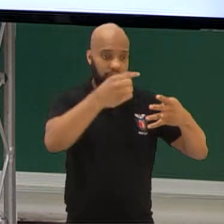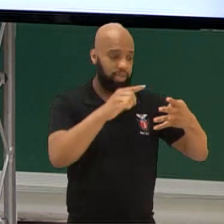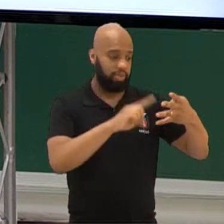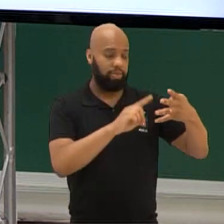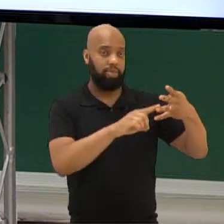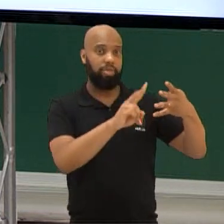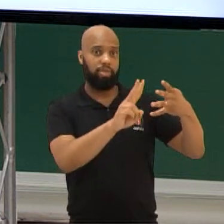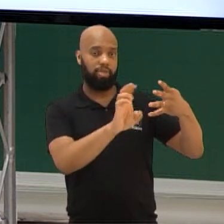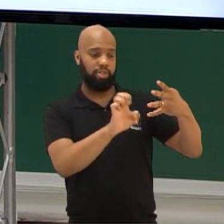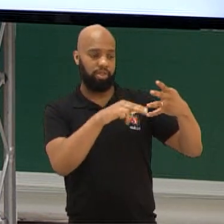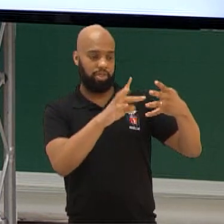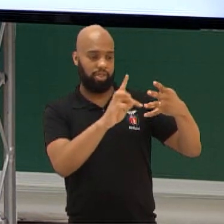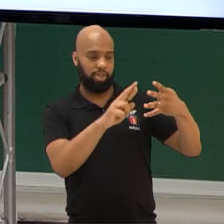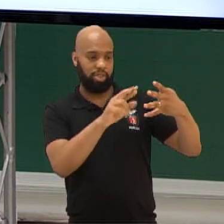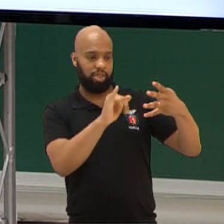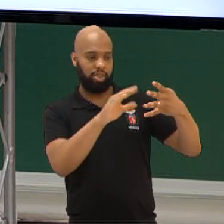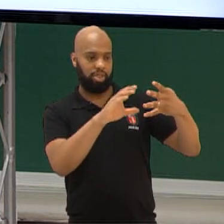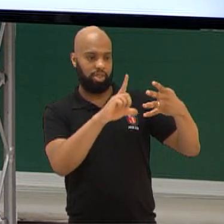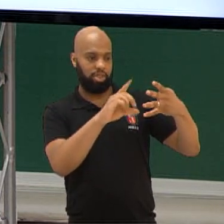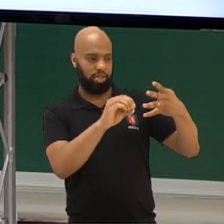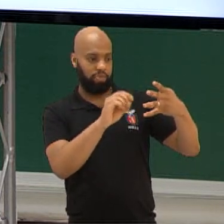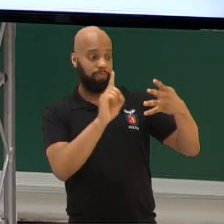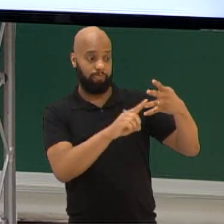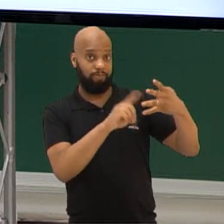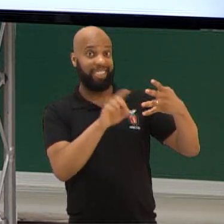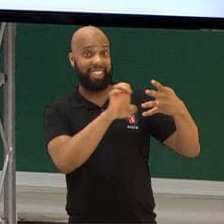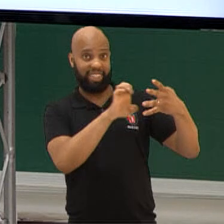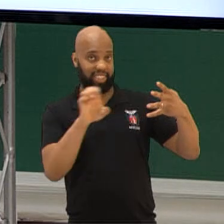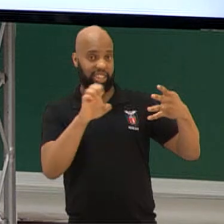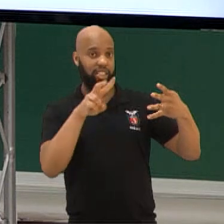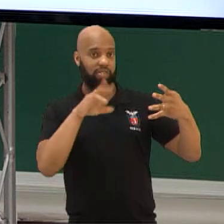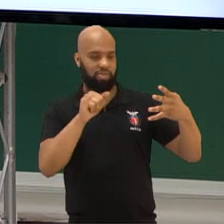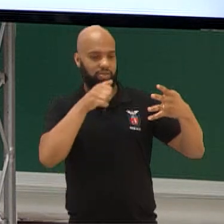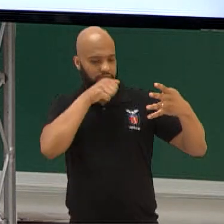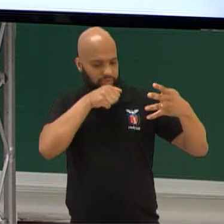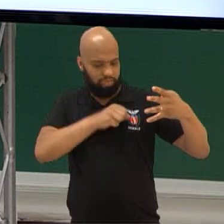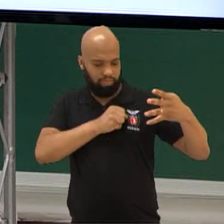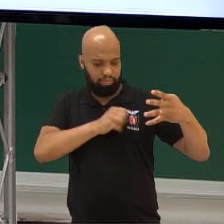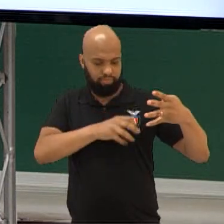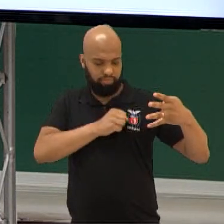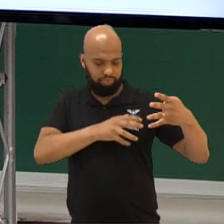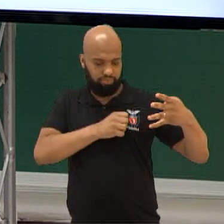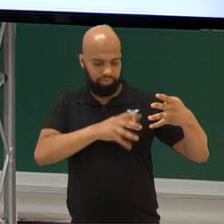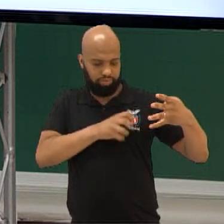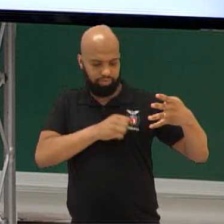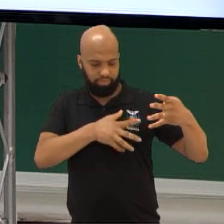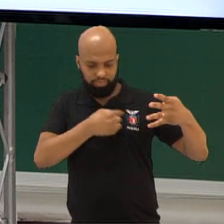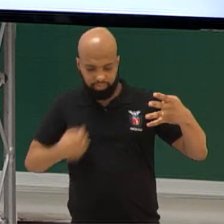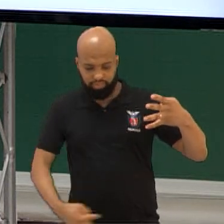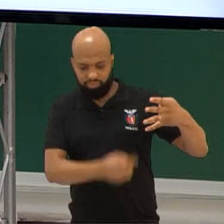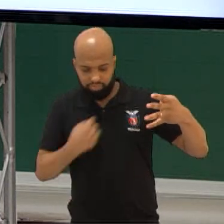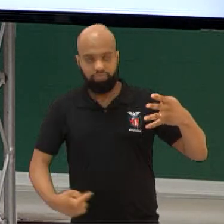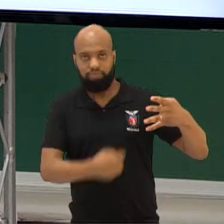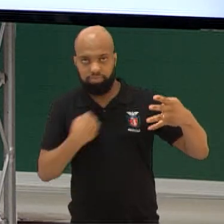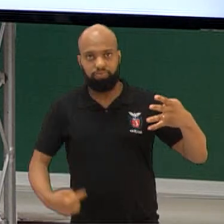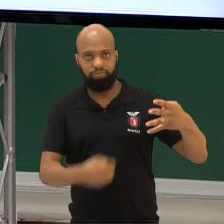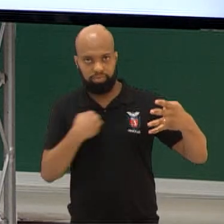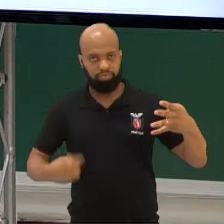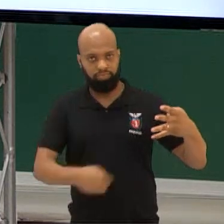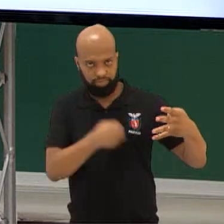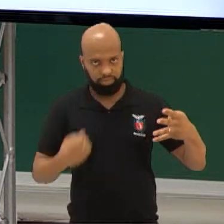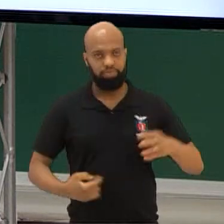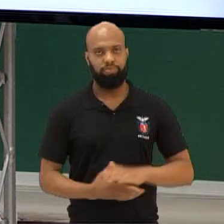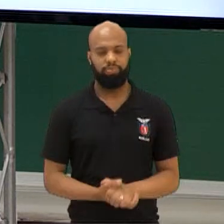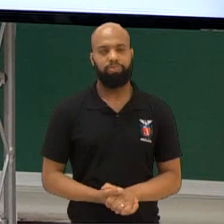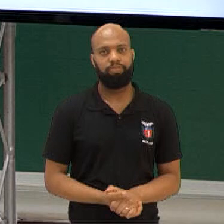ventrículo esquerdo, onde vai ser bombeado para o restante do corpo, esse sangue rico em oxigênio. Beleza, pessoal?